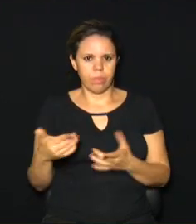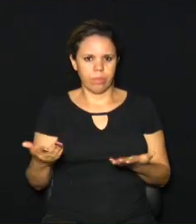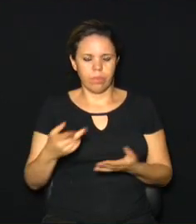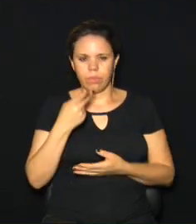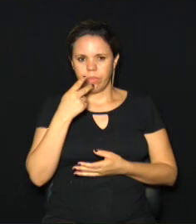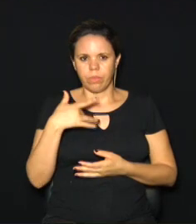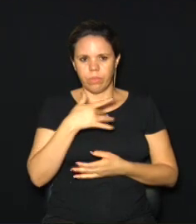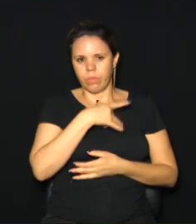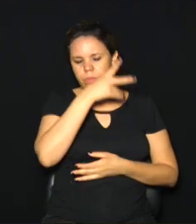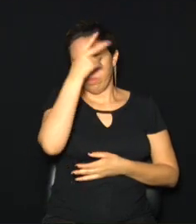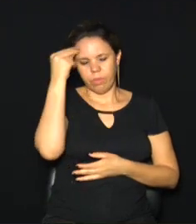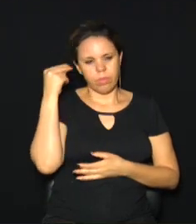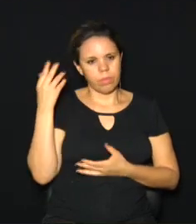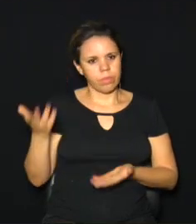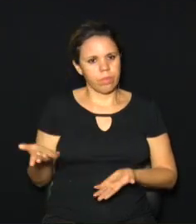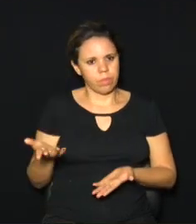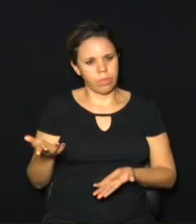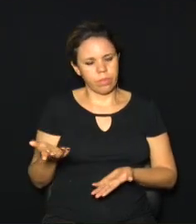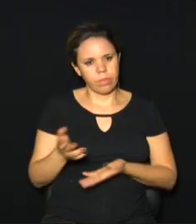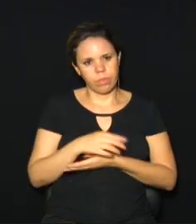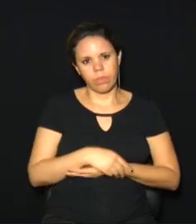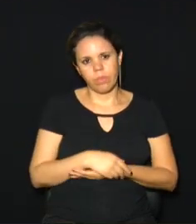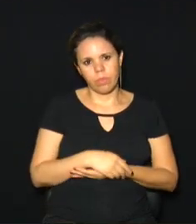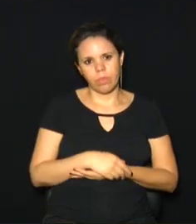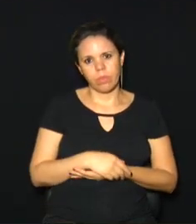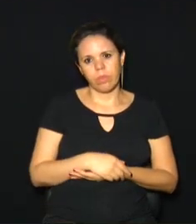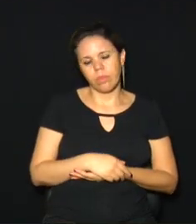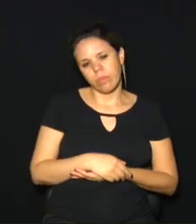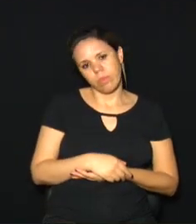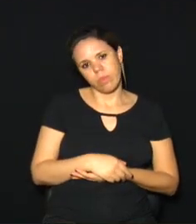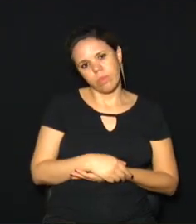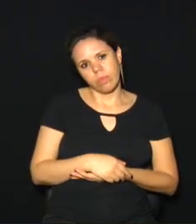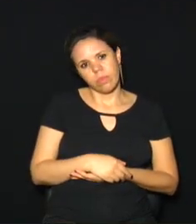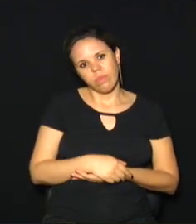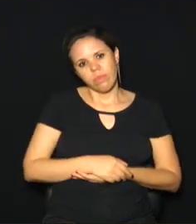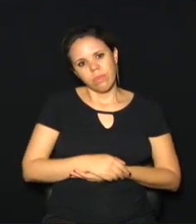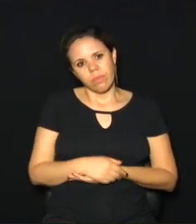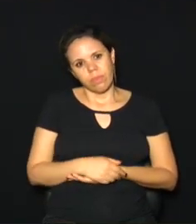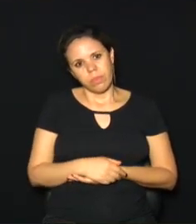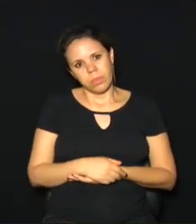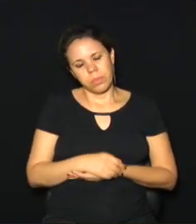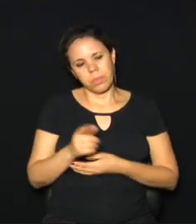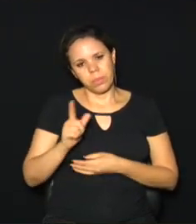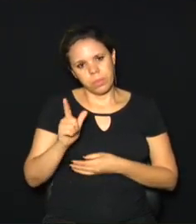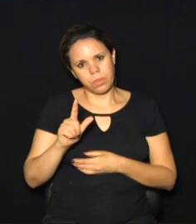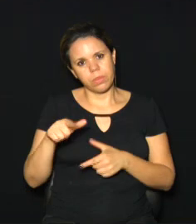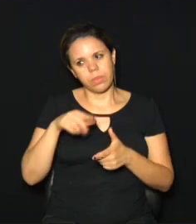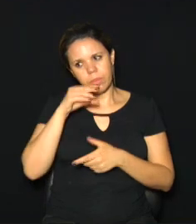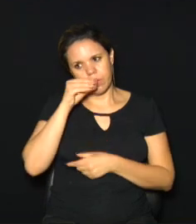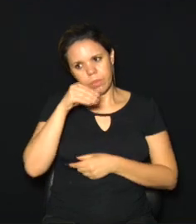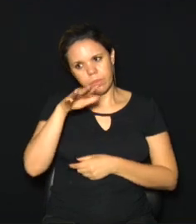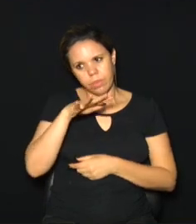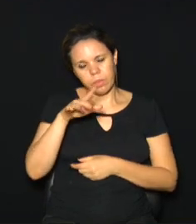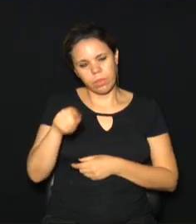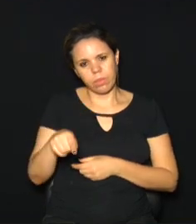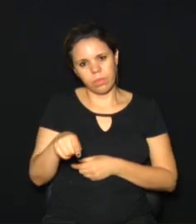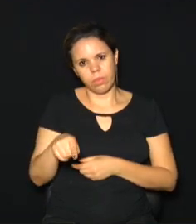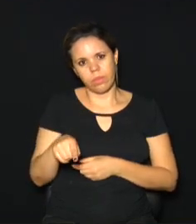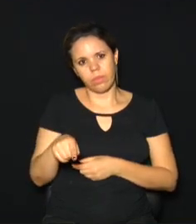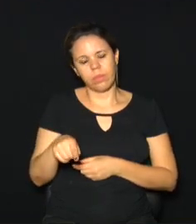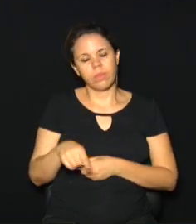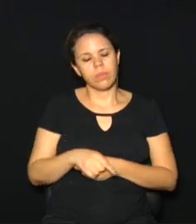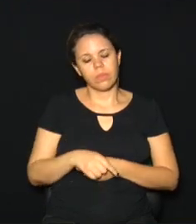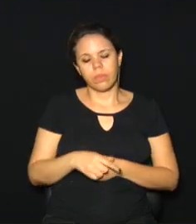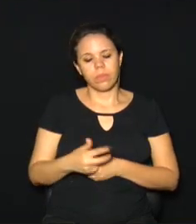falando de saúde pública, né? Nós estamos falando de saúde pública. Então, obviamente, o trabalhador ele